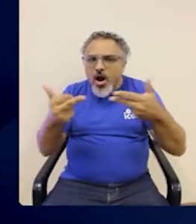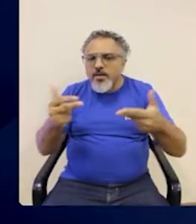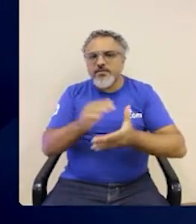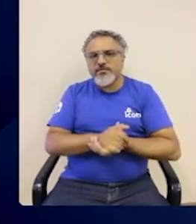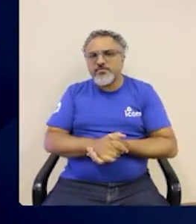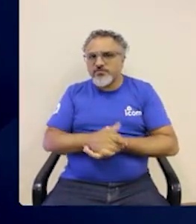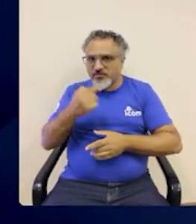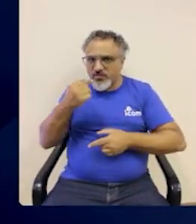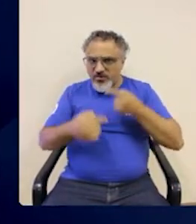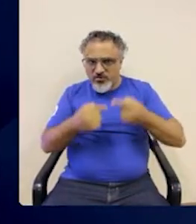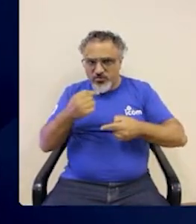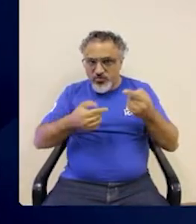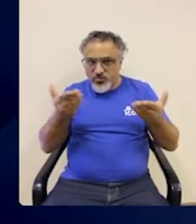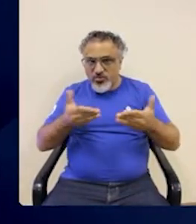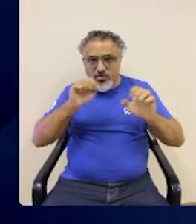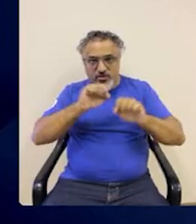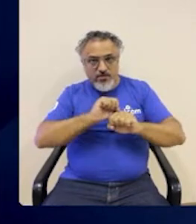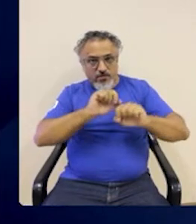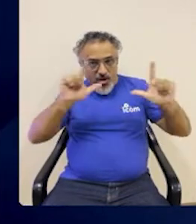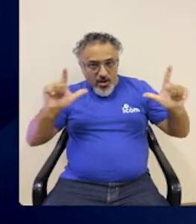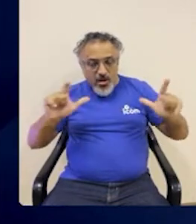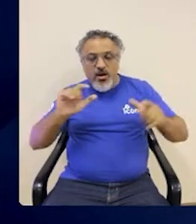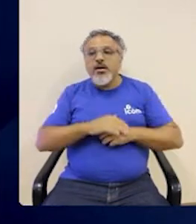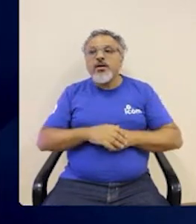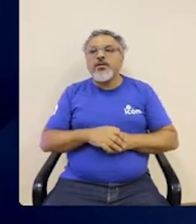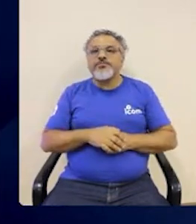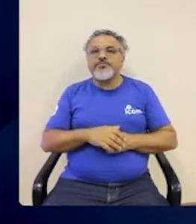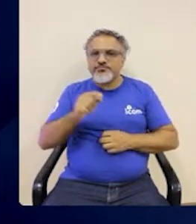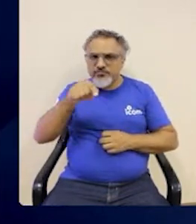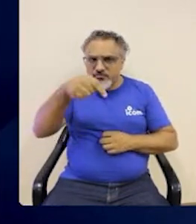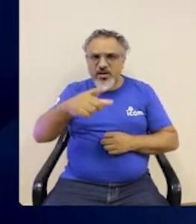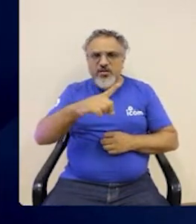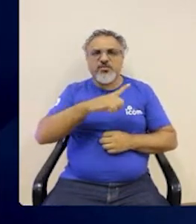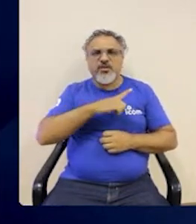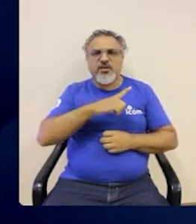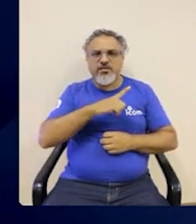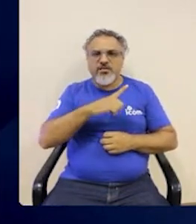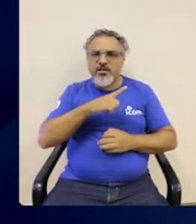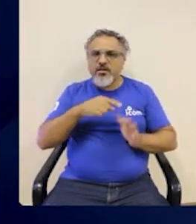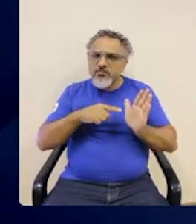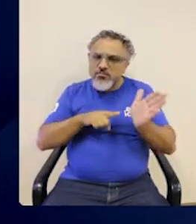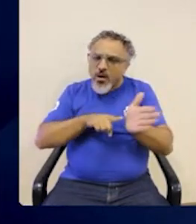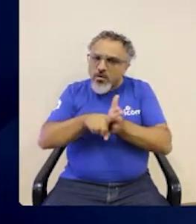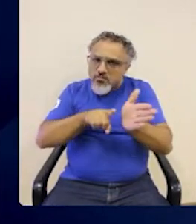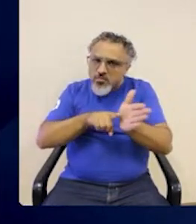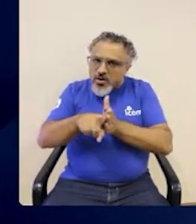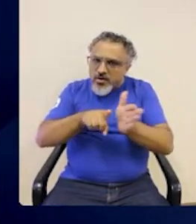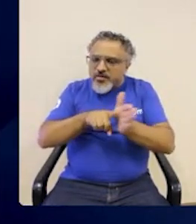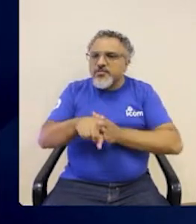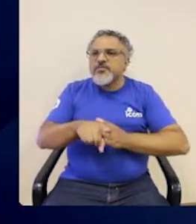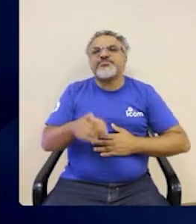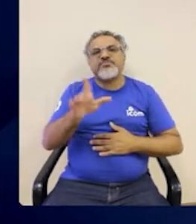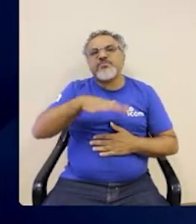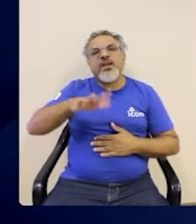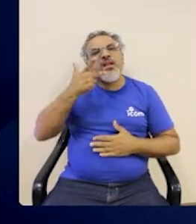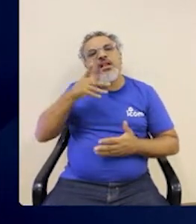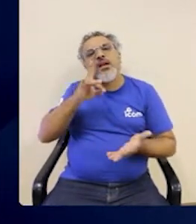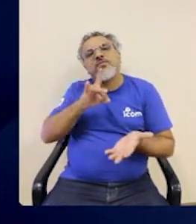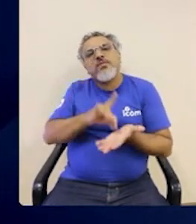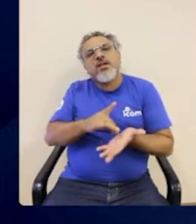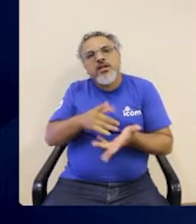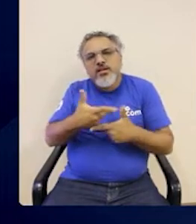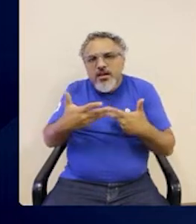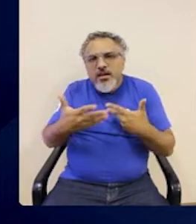até discutiu um pouco pela manhã isso, né? Tiveram algumas perguntas sobre isso. A gente vê que, na realidade, há